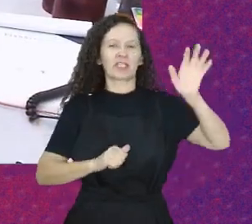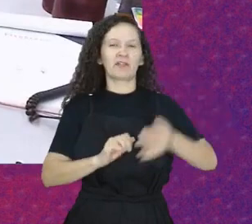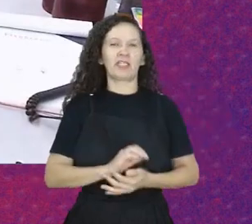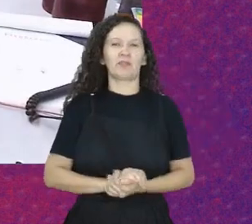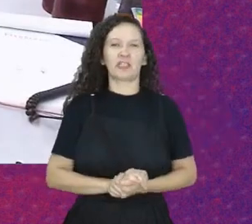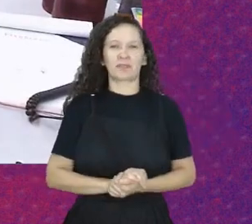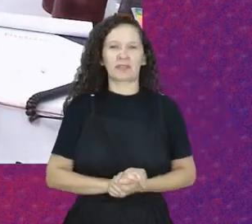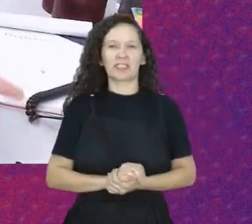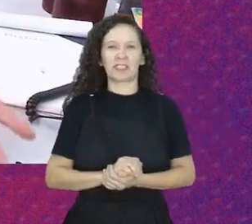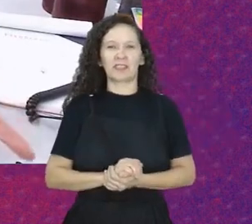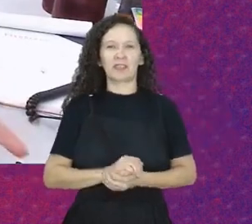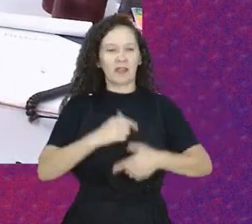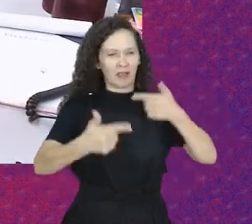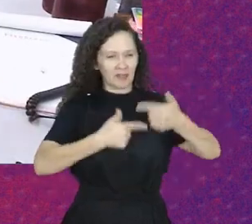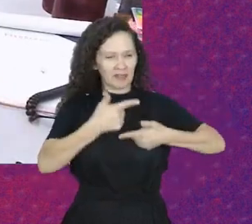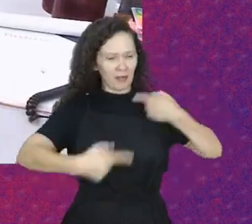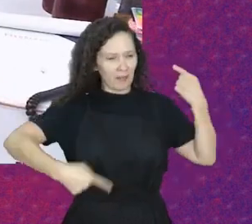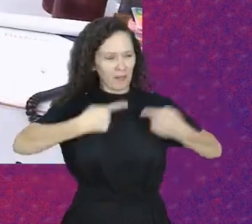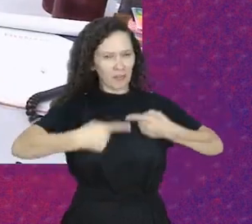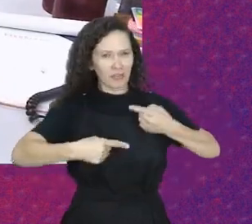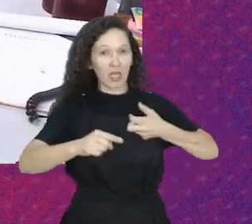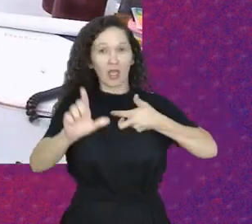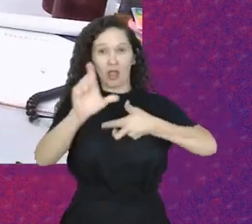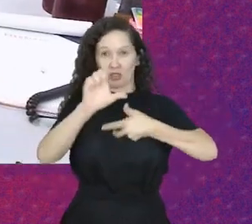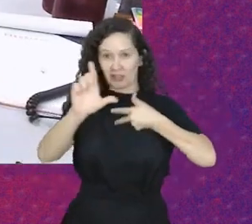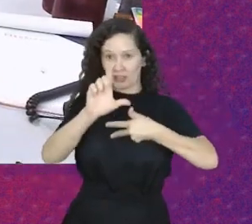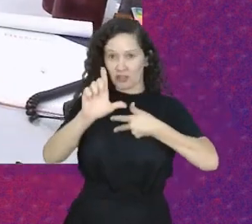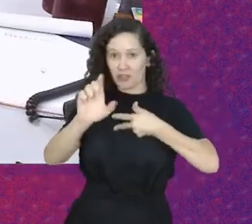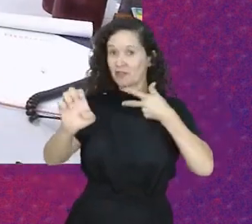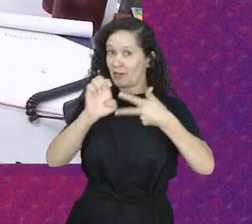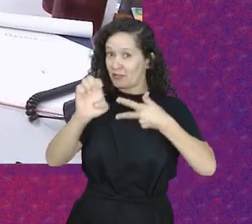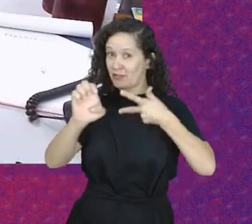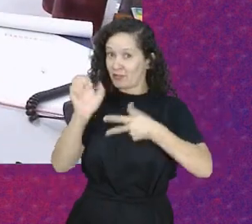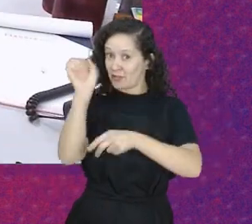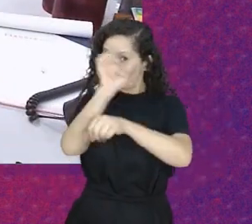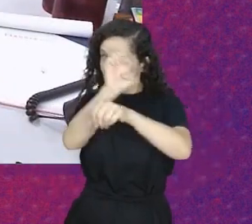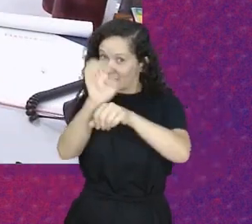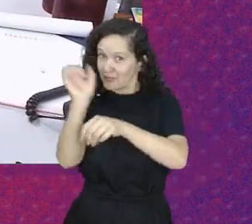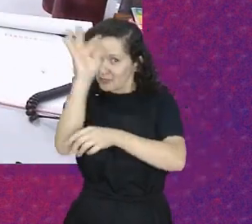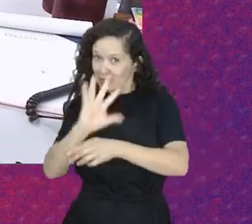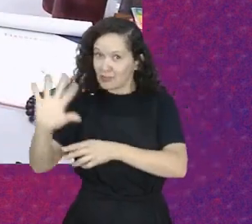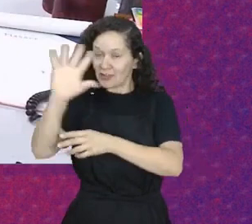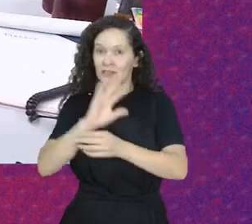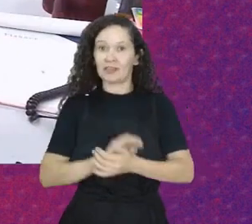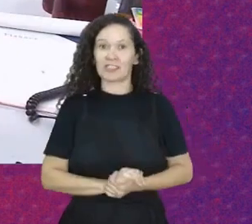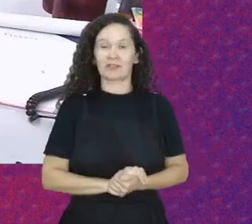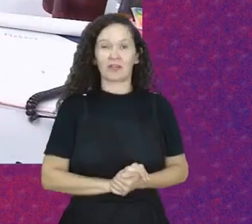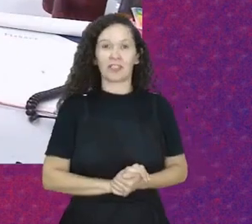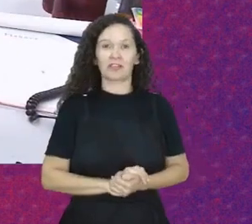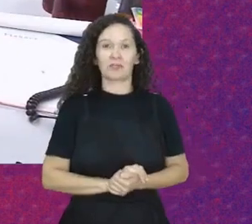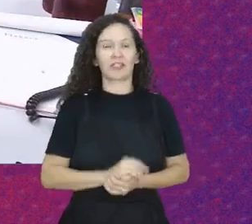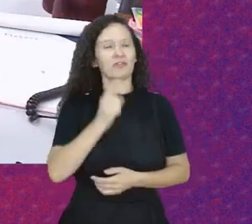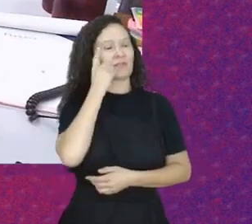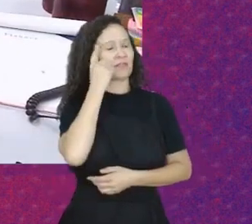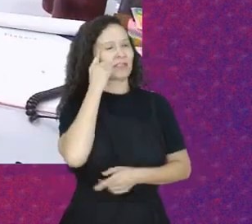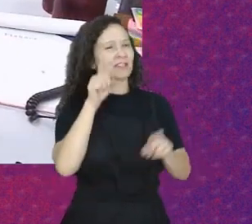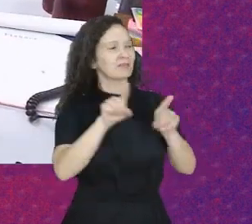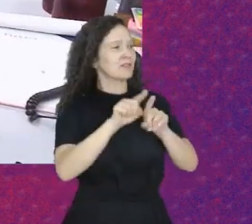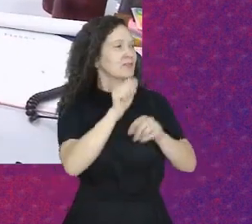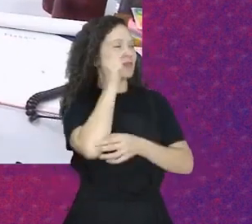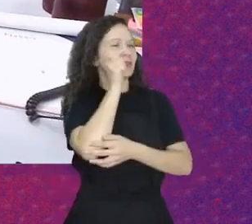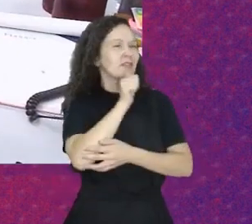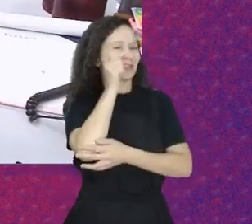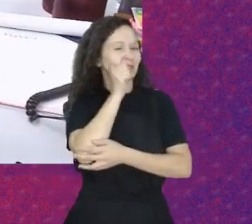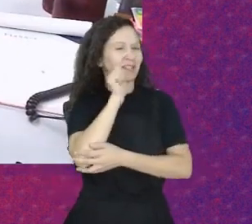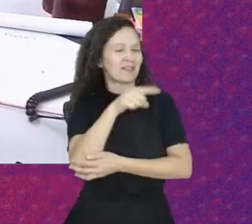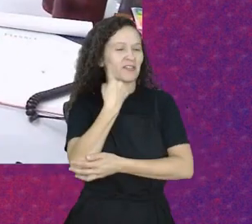né, aos executivos e aos legislativos, né, estaduais e federal, nós também pensamos nas